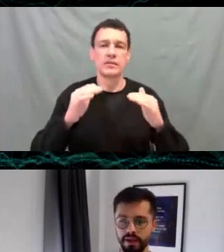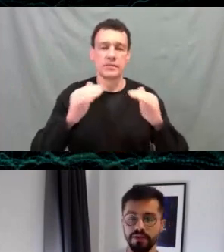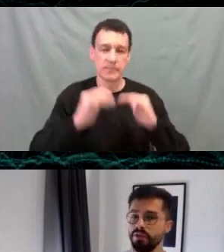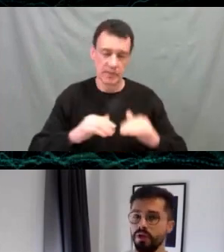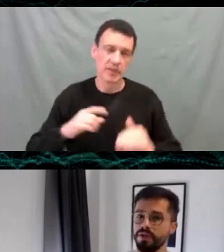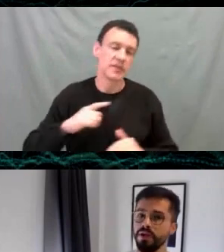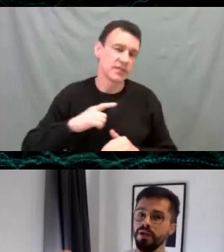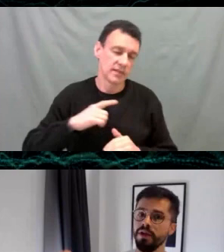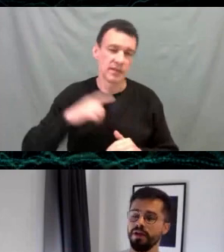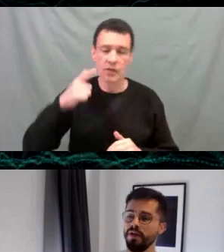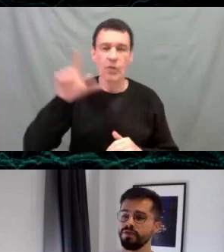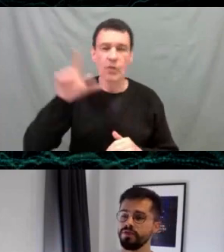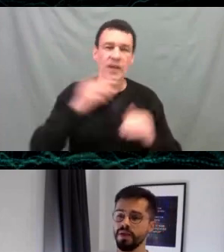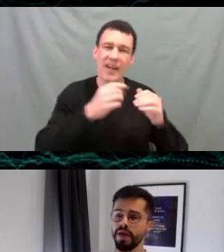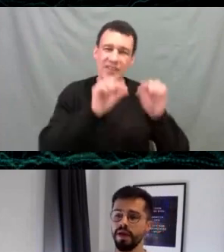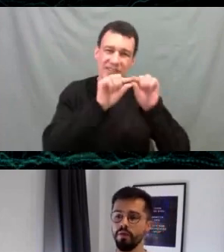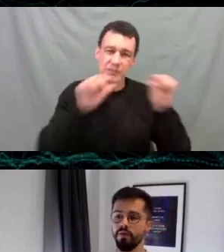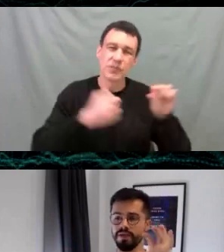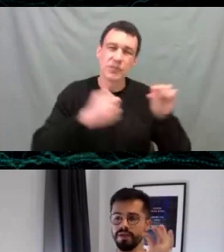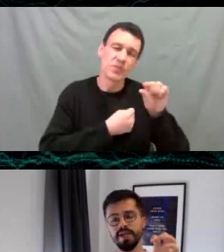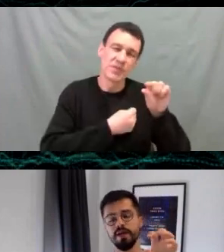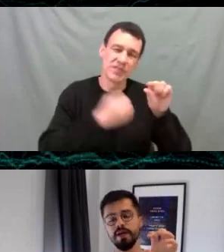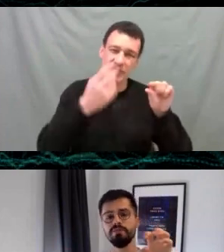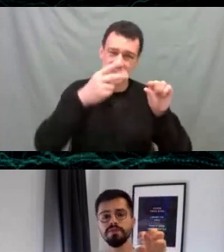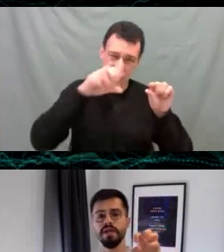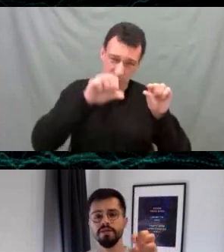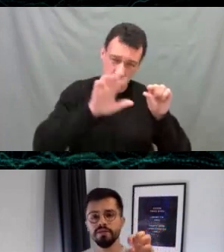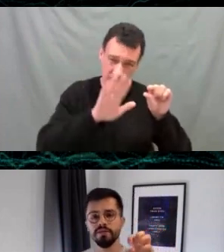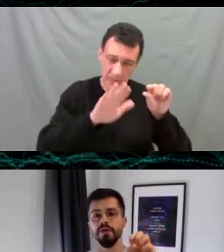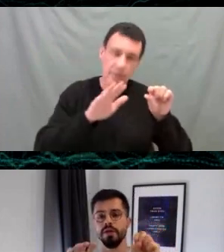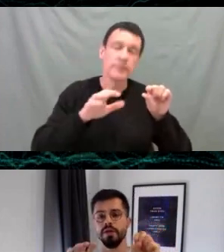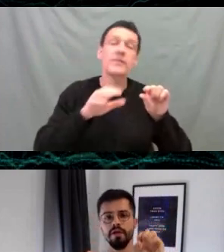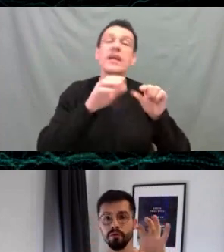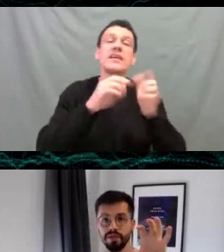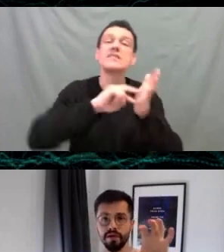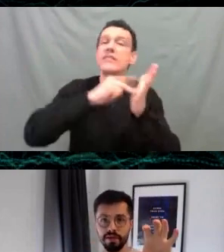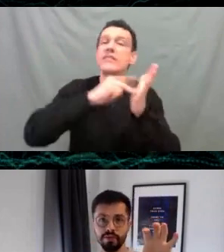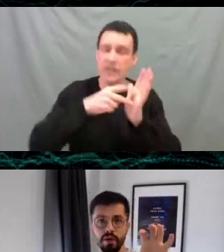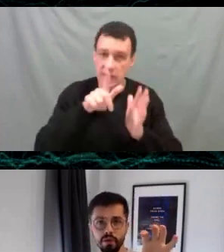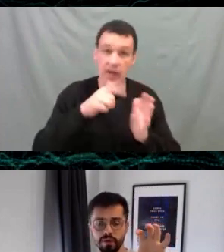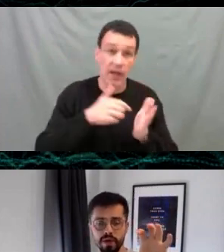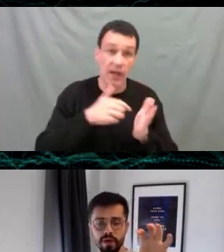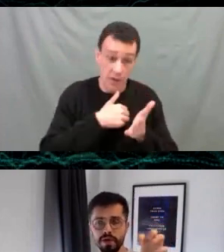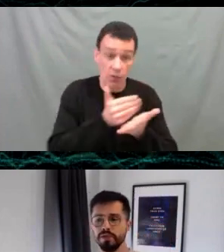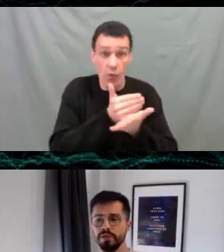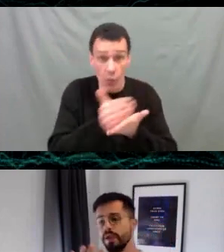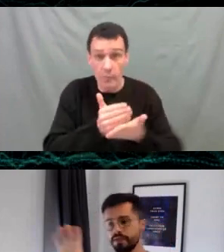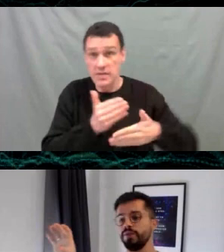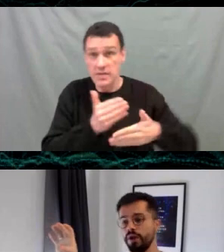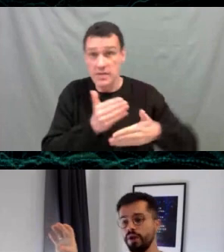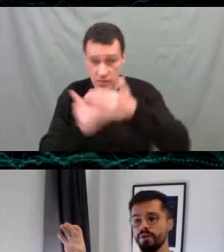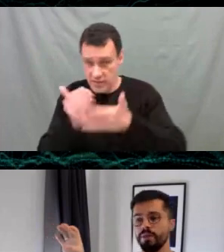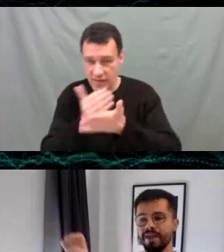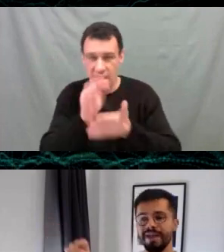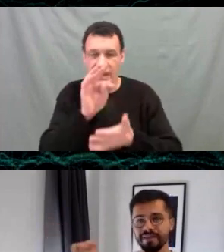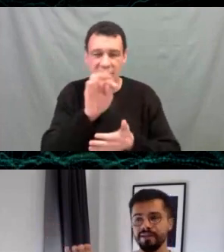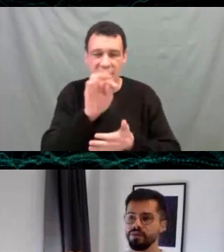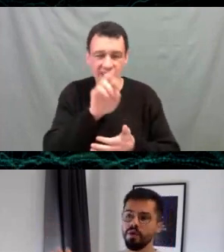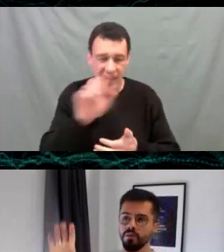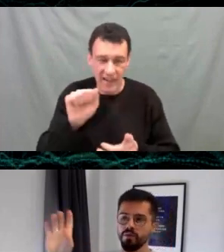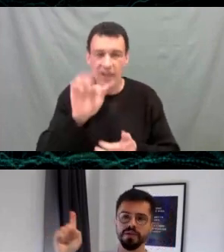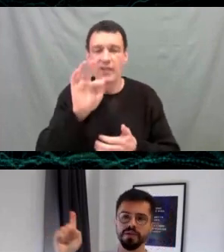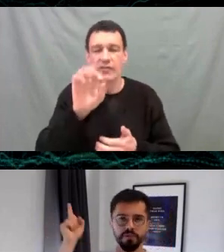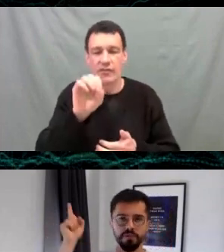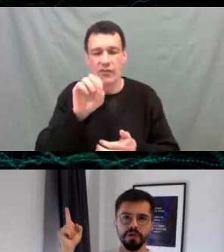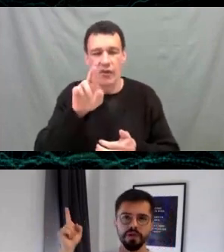aplique tá aqui na linha 29 ele tá falando sobre eu vou iniciar esse processo né eu vou executar 10 permite executar o Far Cry